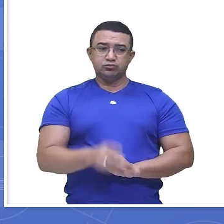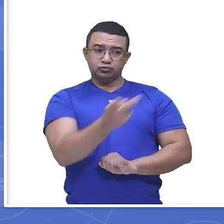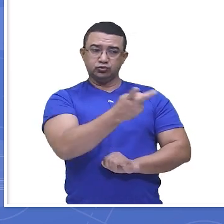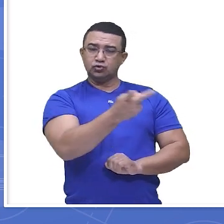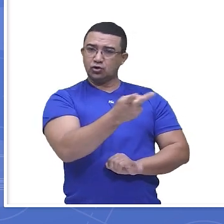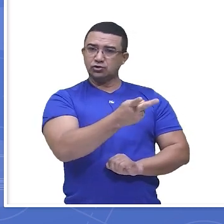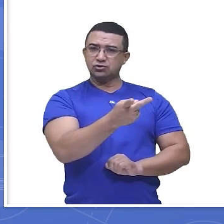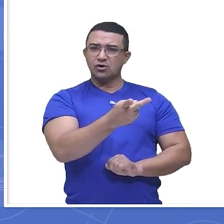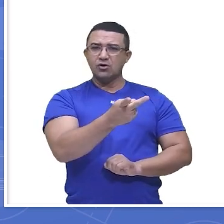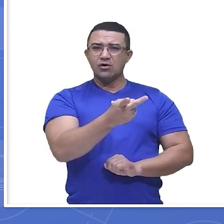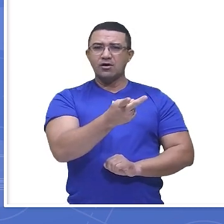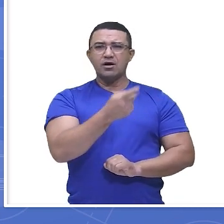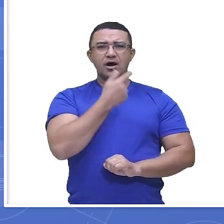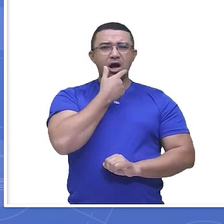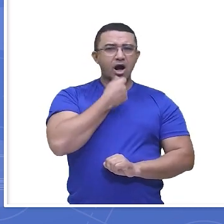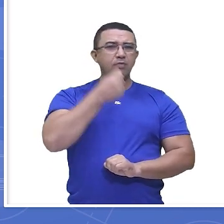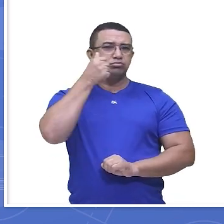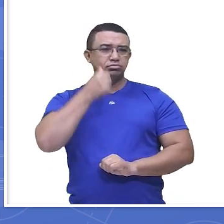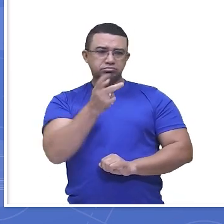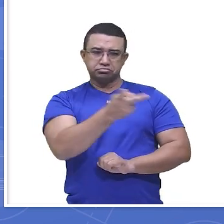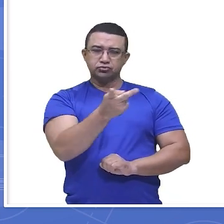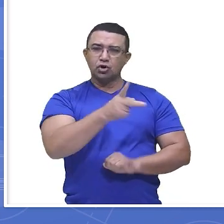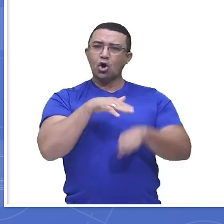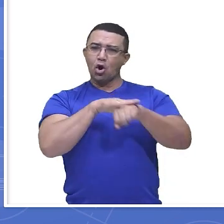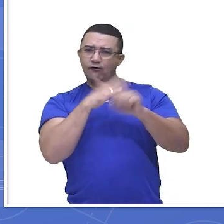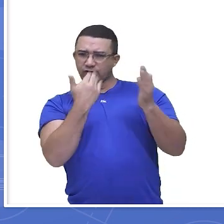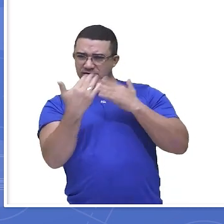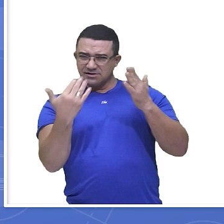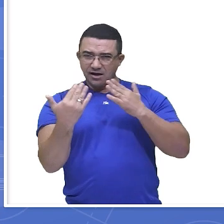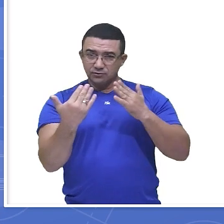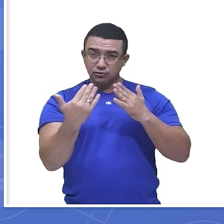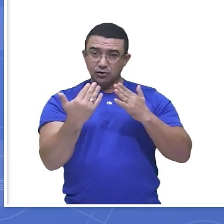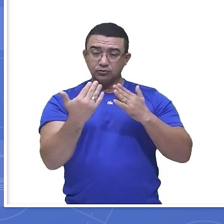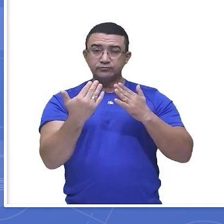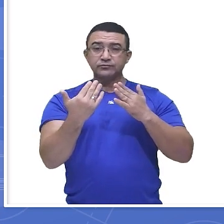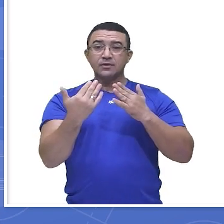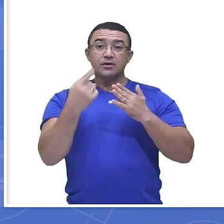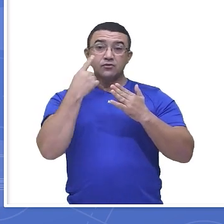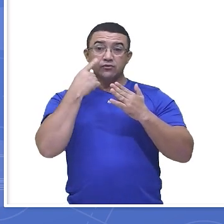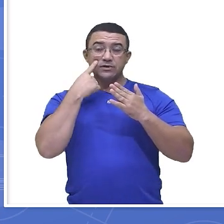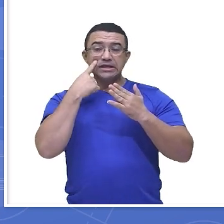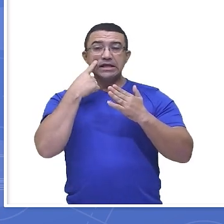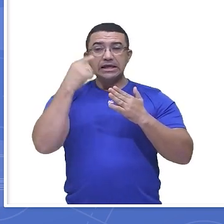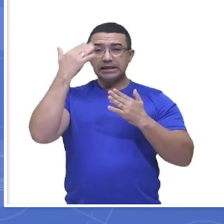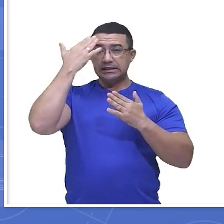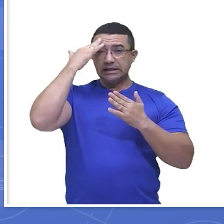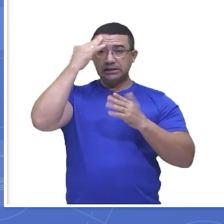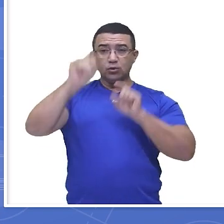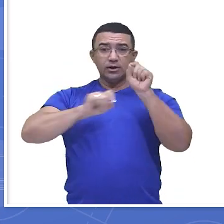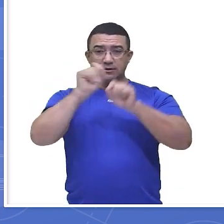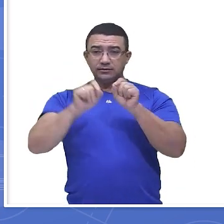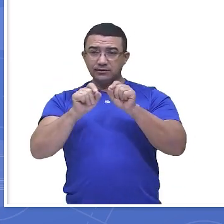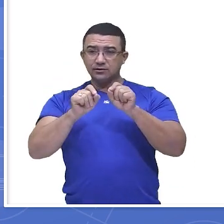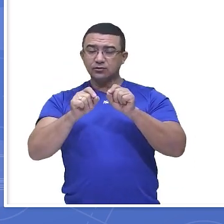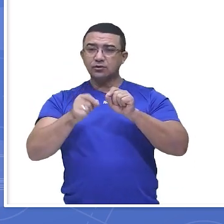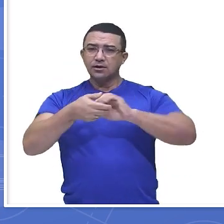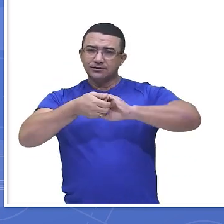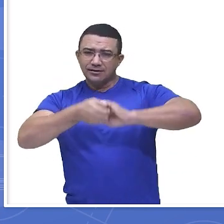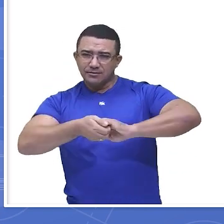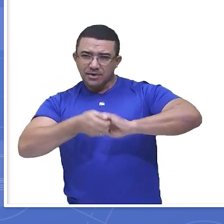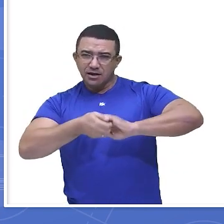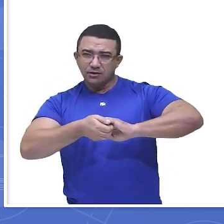la muchacha, entre el chico e la chica. Bom, nós vamos entender aqui, dentro de um tratamento informal, dentro